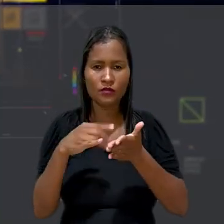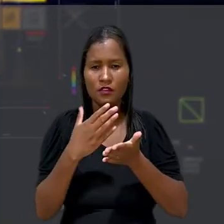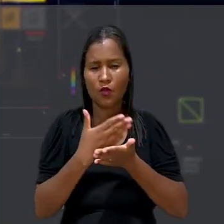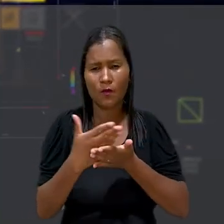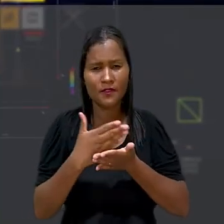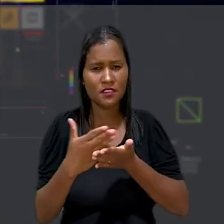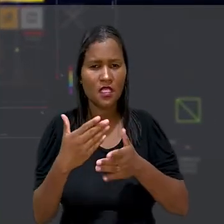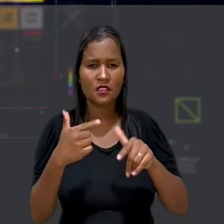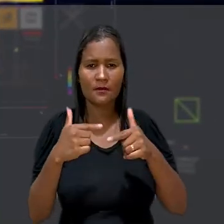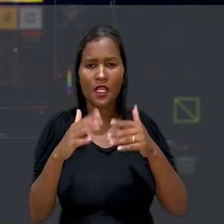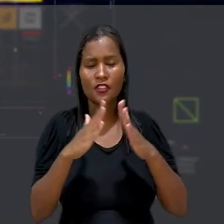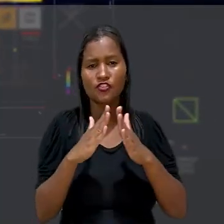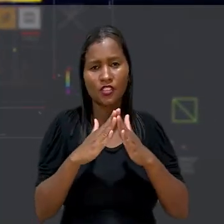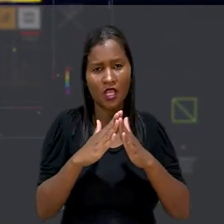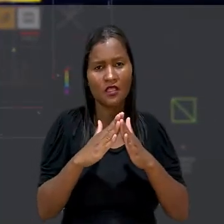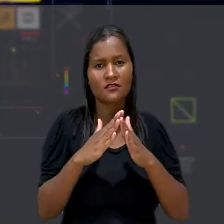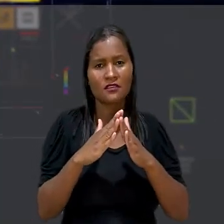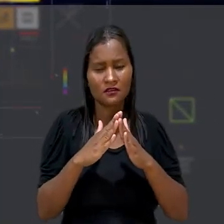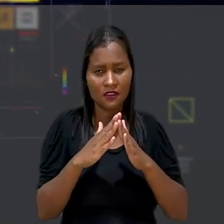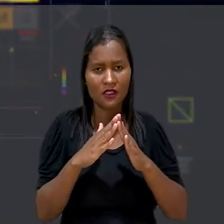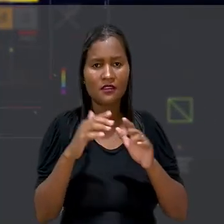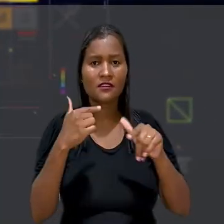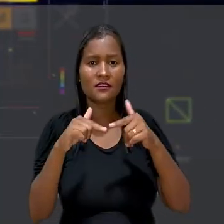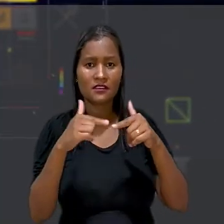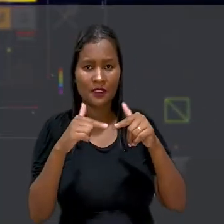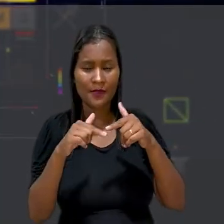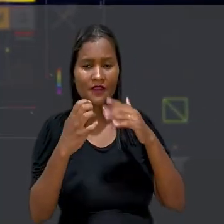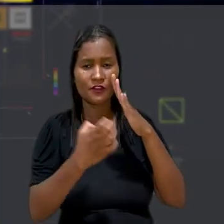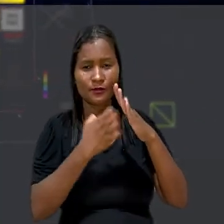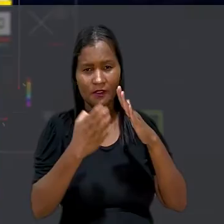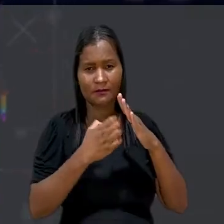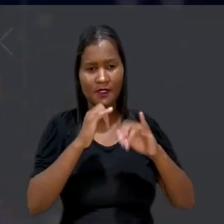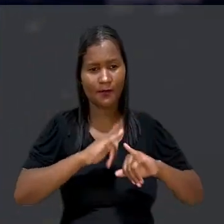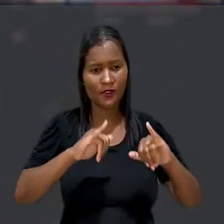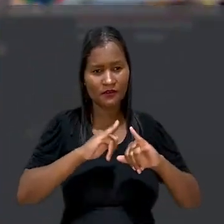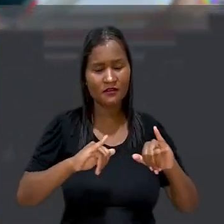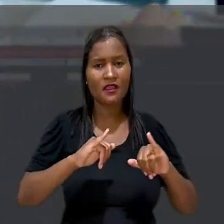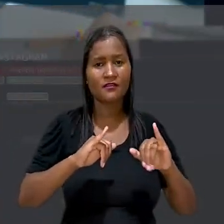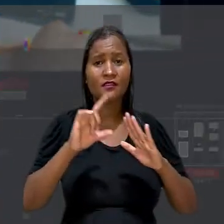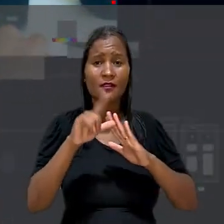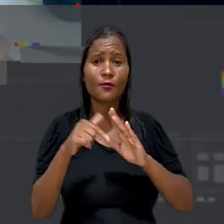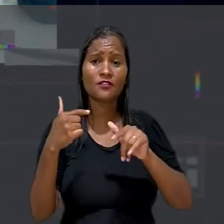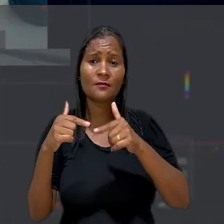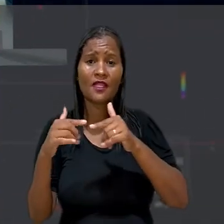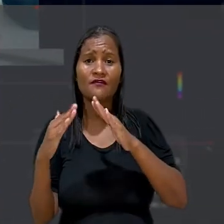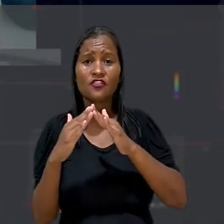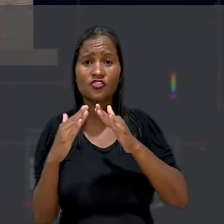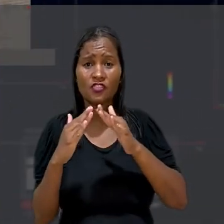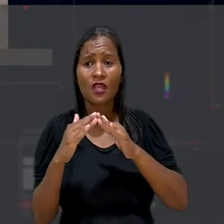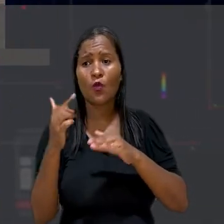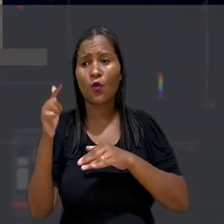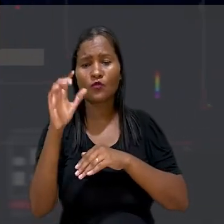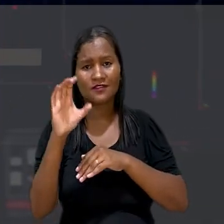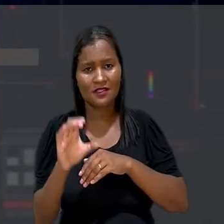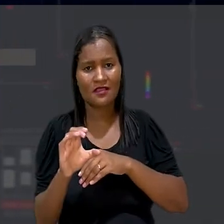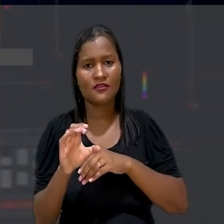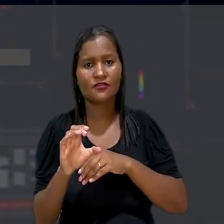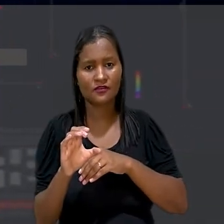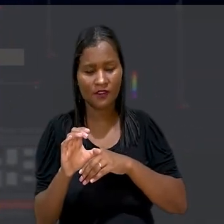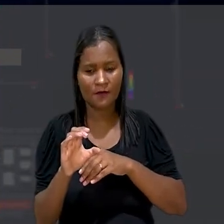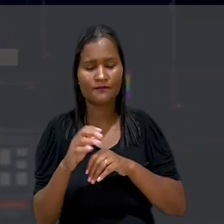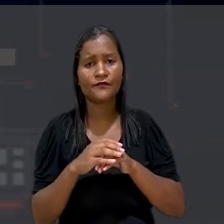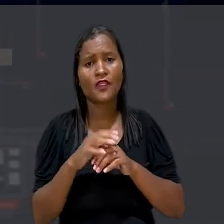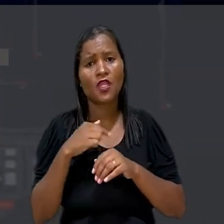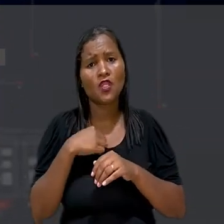meu expediente. Eu trabalhava um tempo integral numa agência de publicidade. Fora do meu expediente, eu trabalhava de casa para esses outros clientes. E com o tempo, eu comecei a pensar.